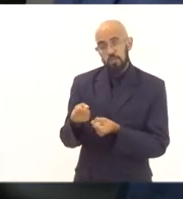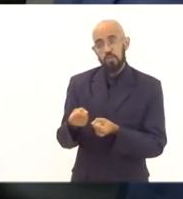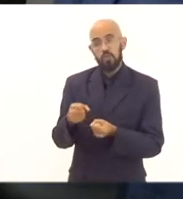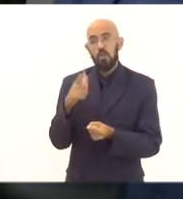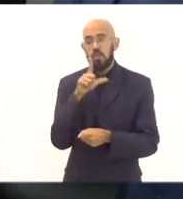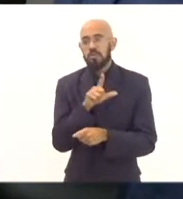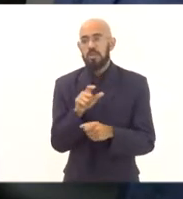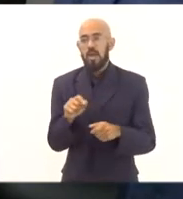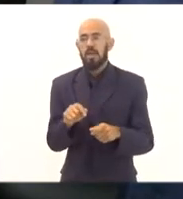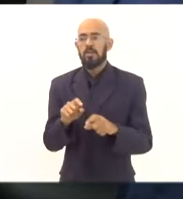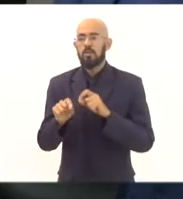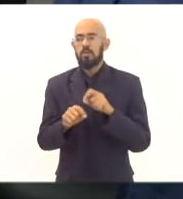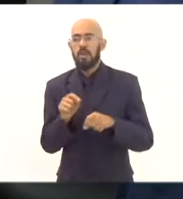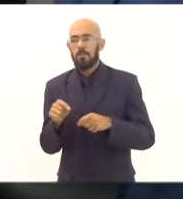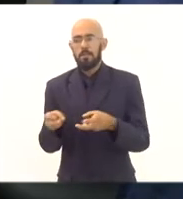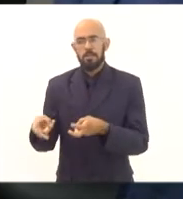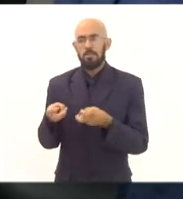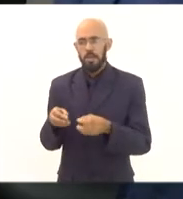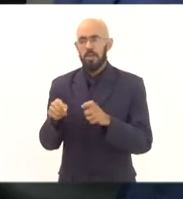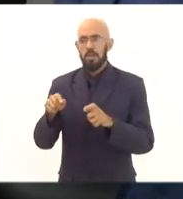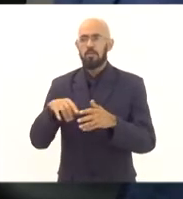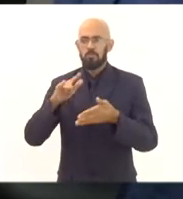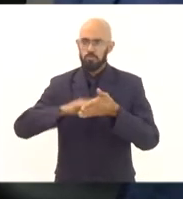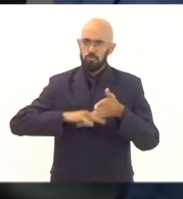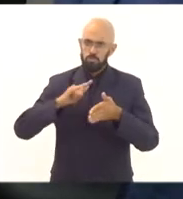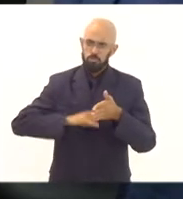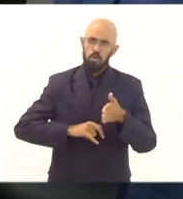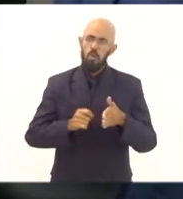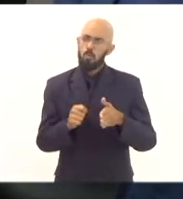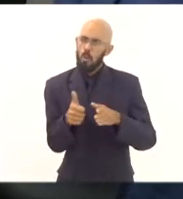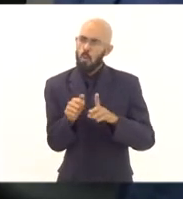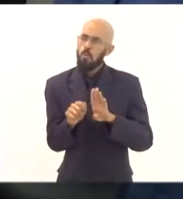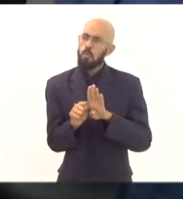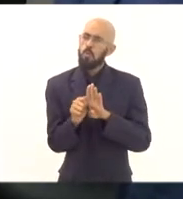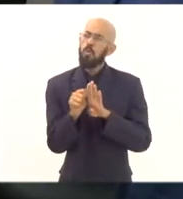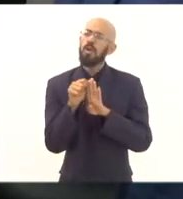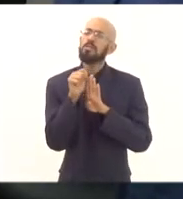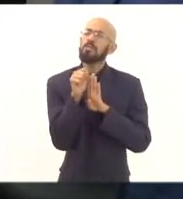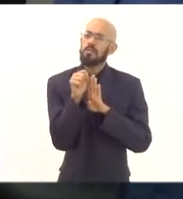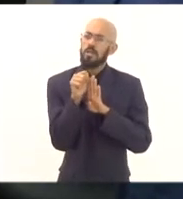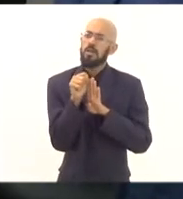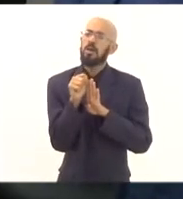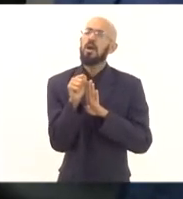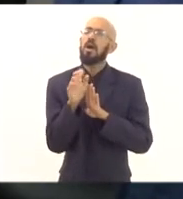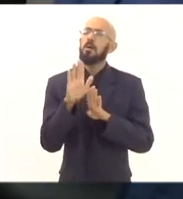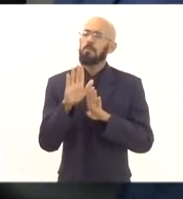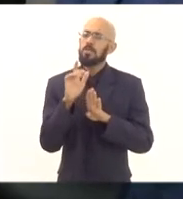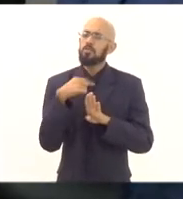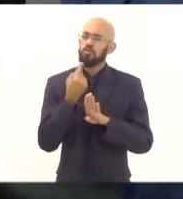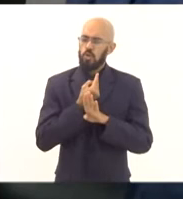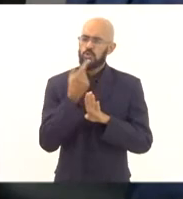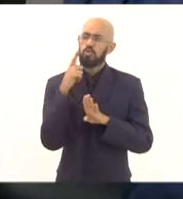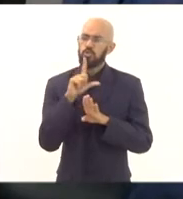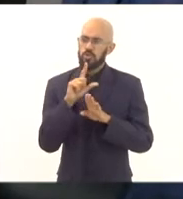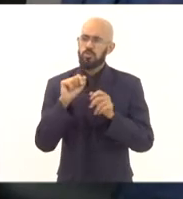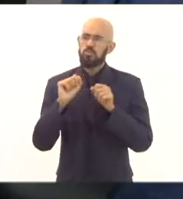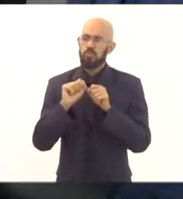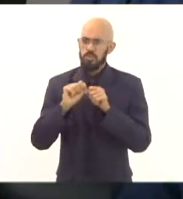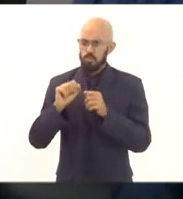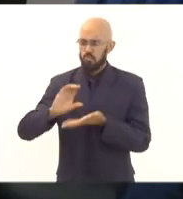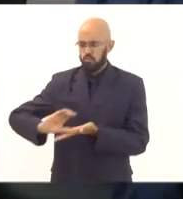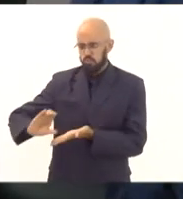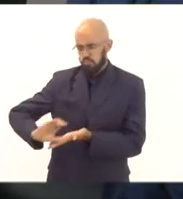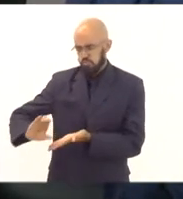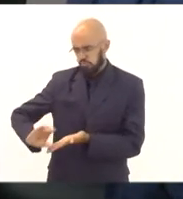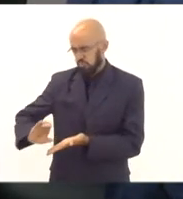gente consegue presumir que a moto não é uma documentação um pouco burocratizada é assim a gente conseguiu colocar todo o crédito